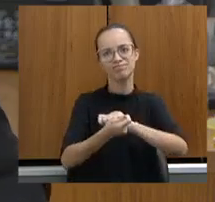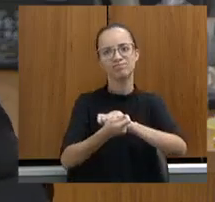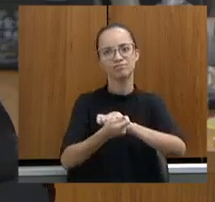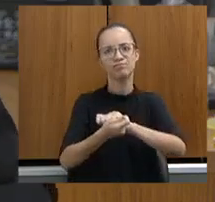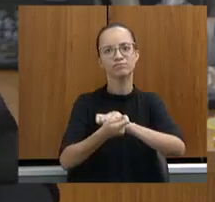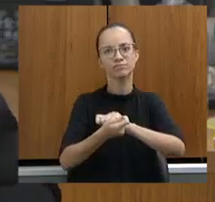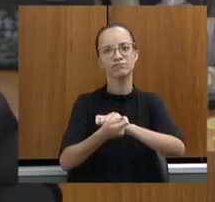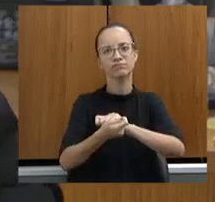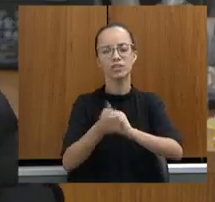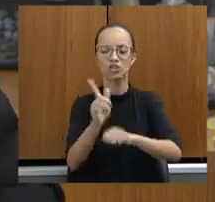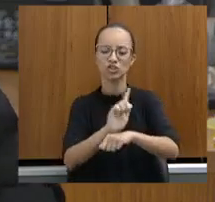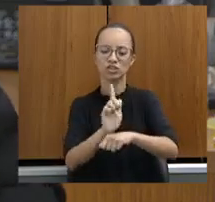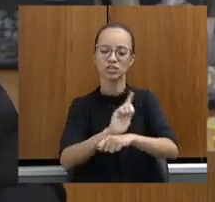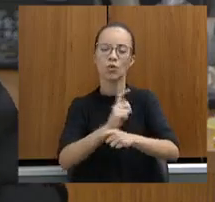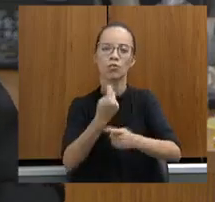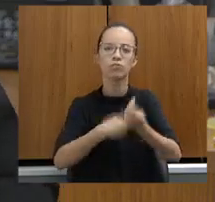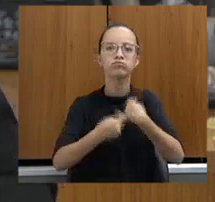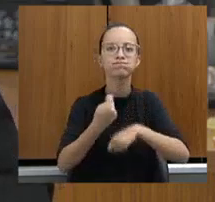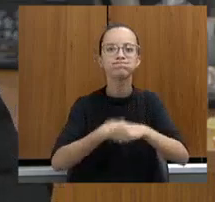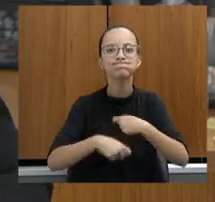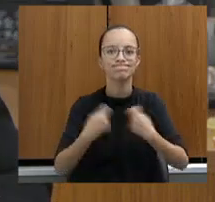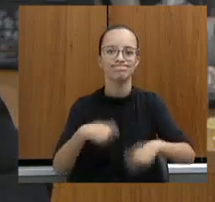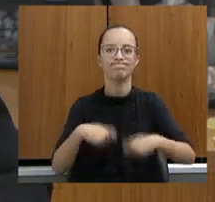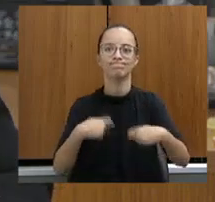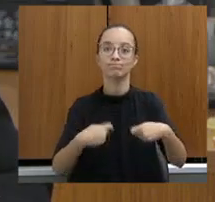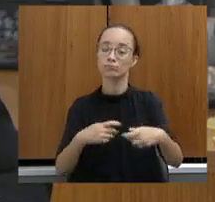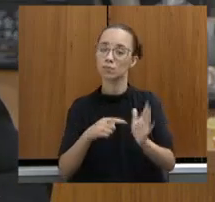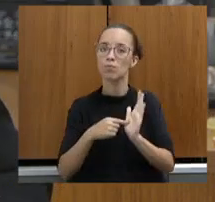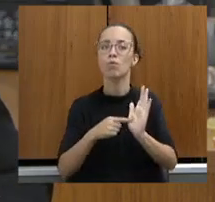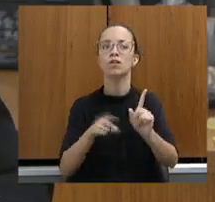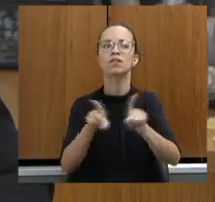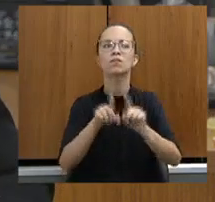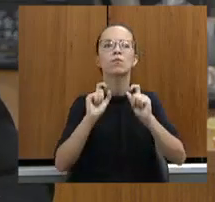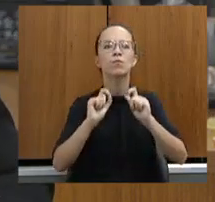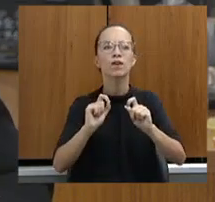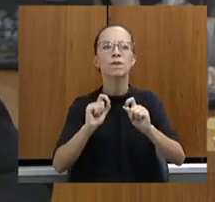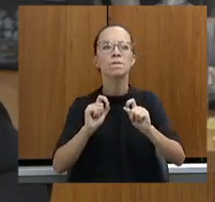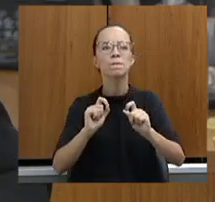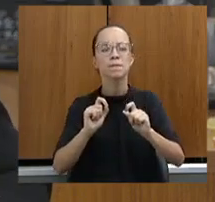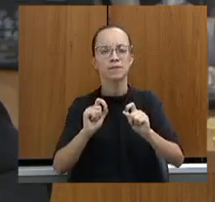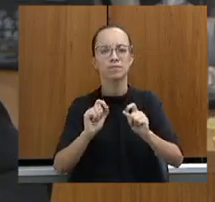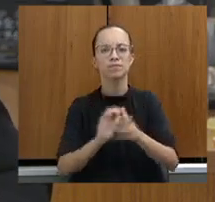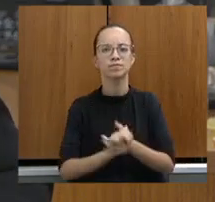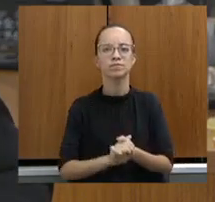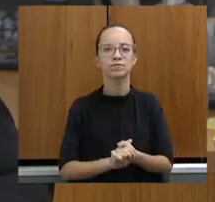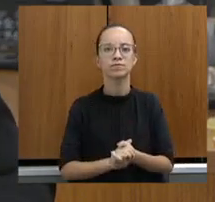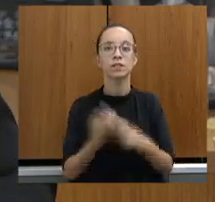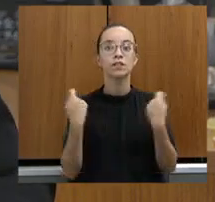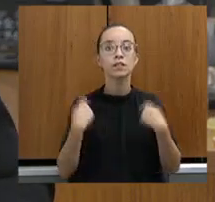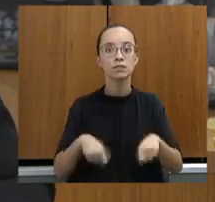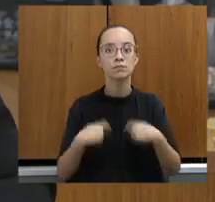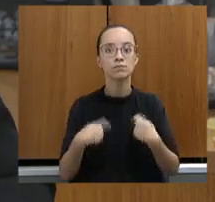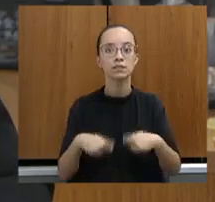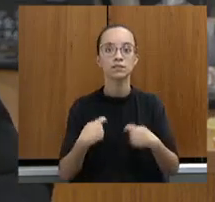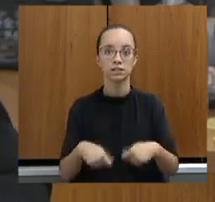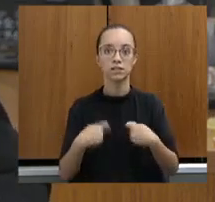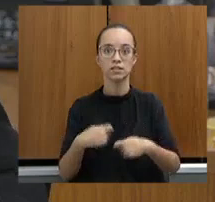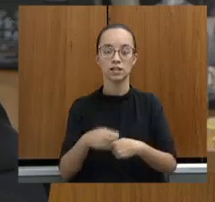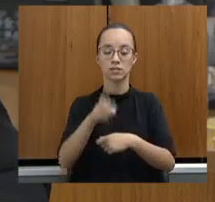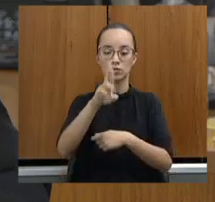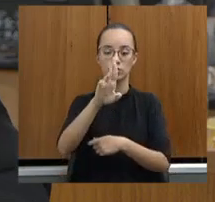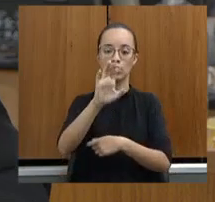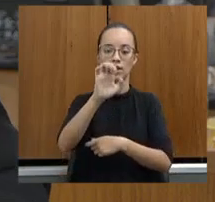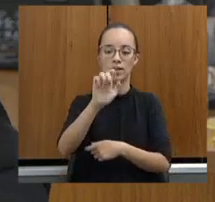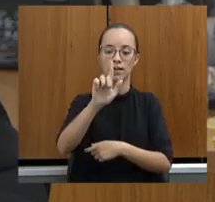de gestão finance e isso mostra a necessidade reforça a necessidade de adesão ao regime de recuperação